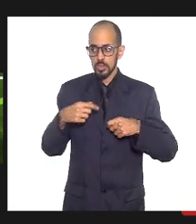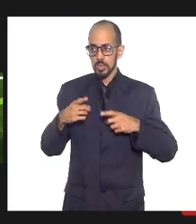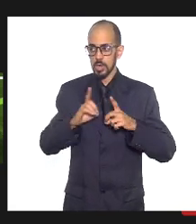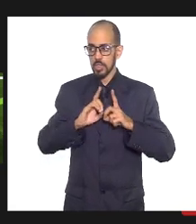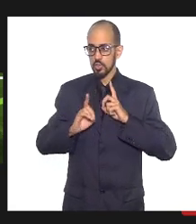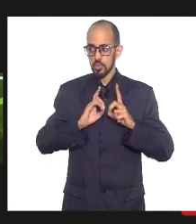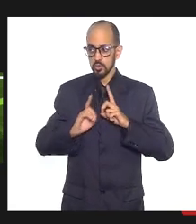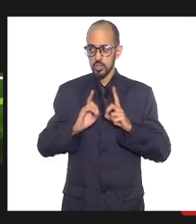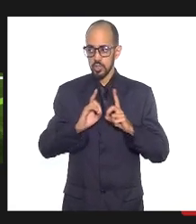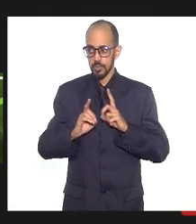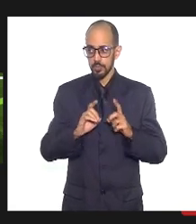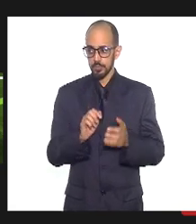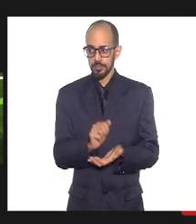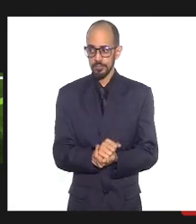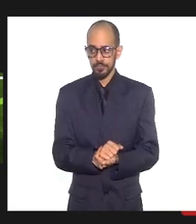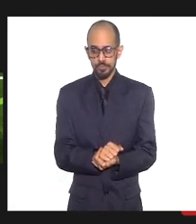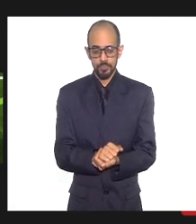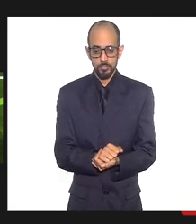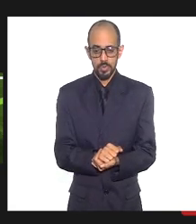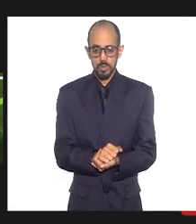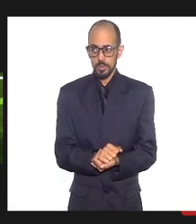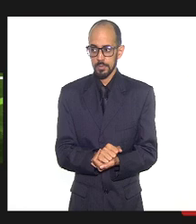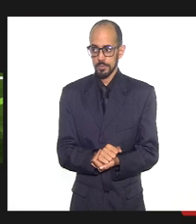pauta, que acaba sustentando.